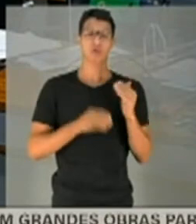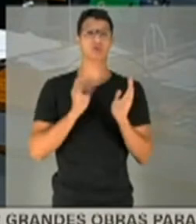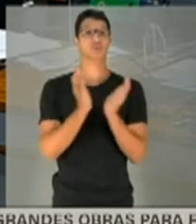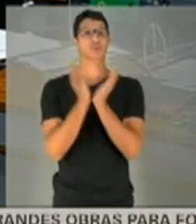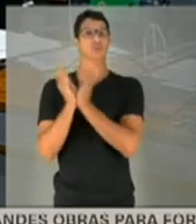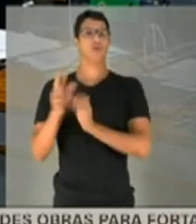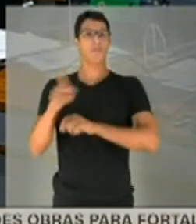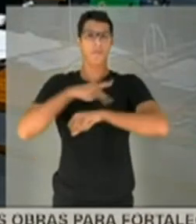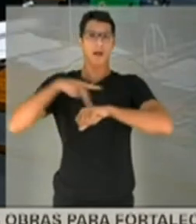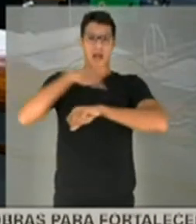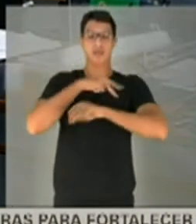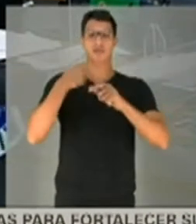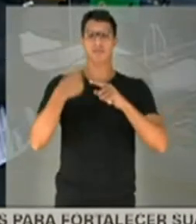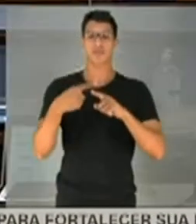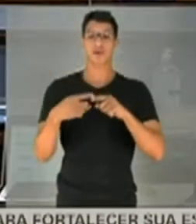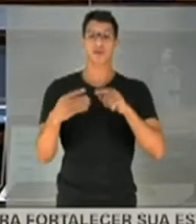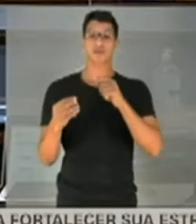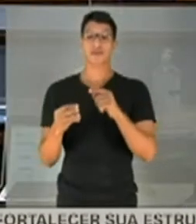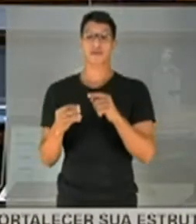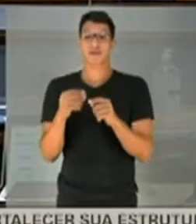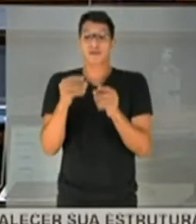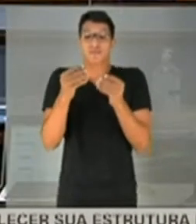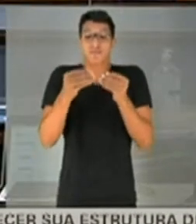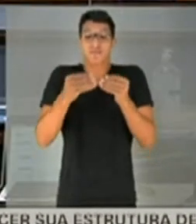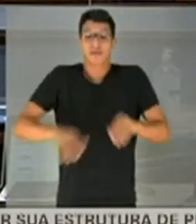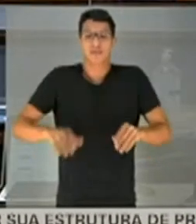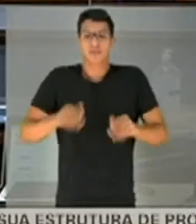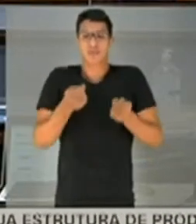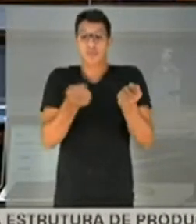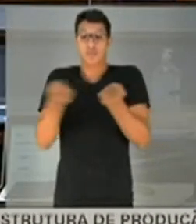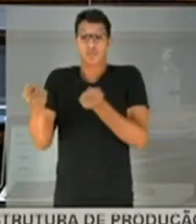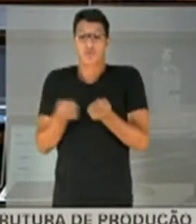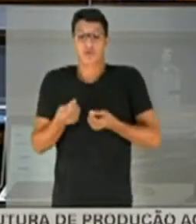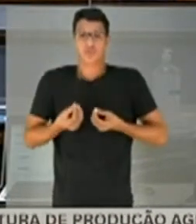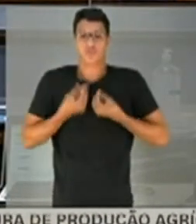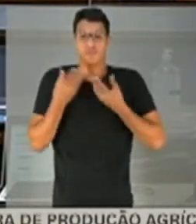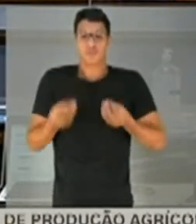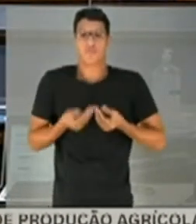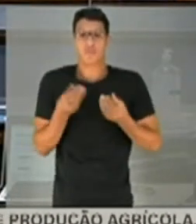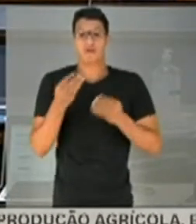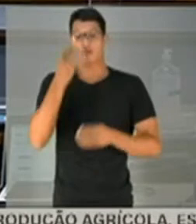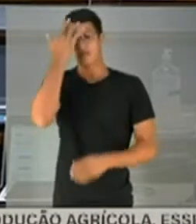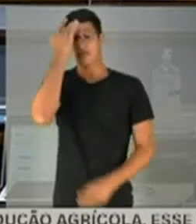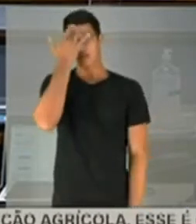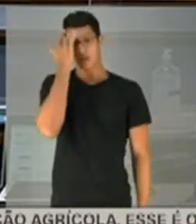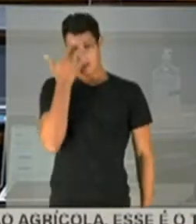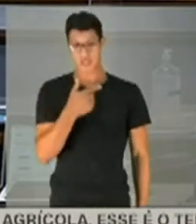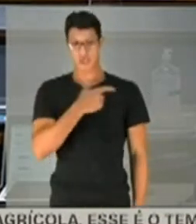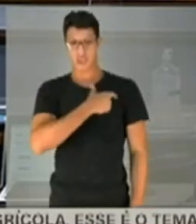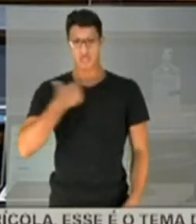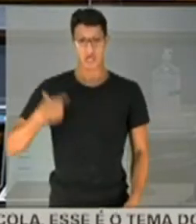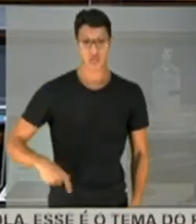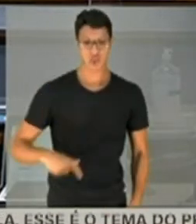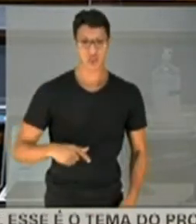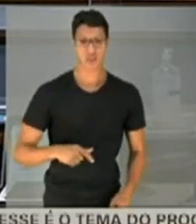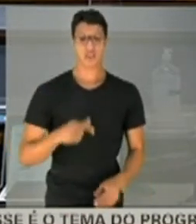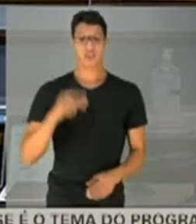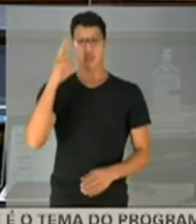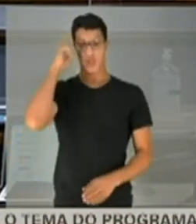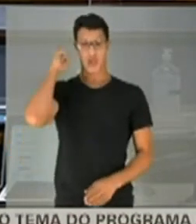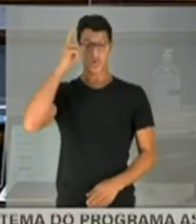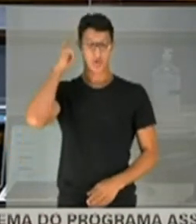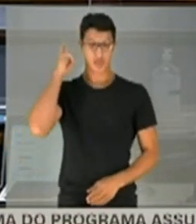grandes países, porque são precários os controles de informação na Índia, na China e na